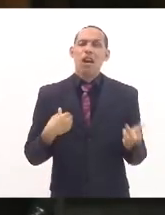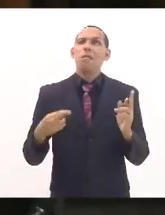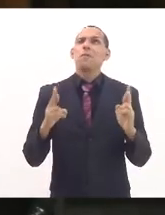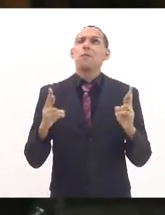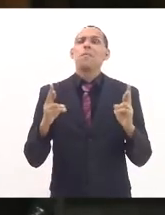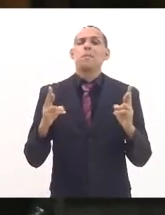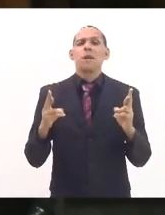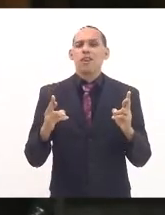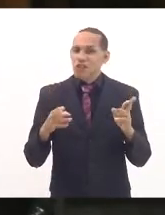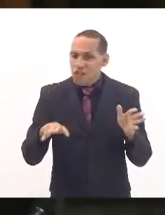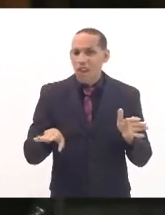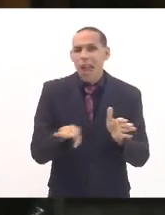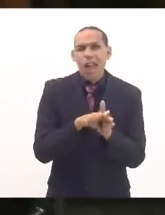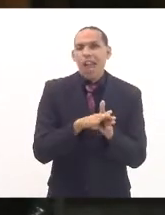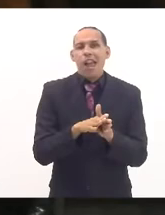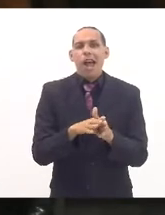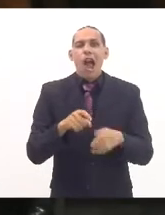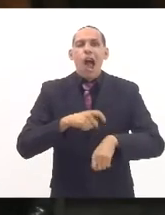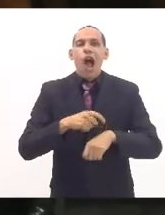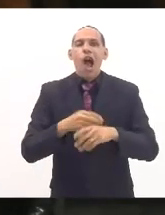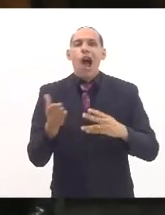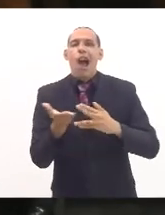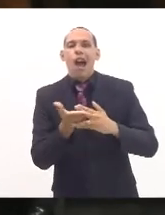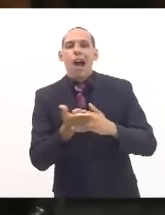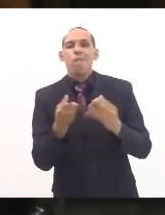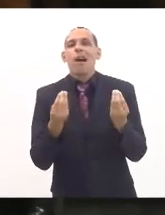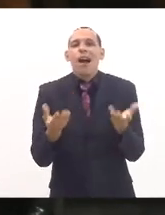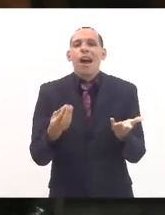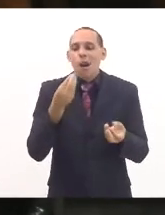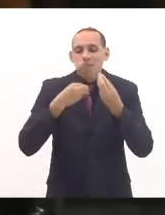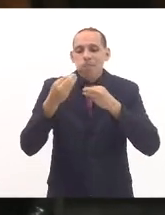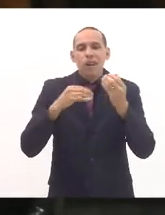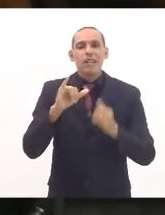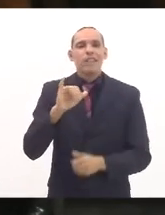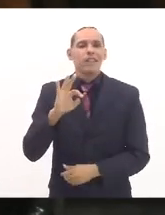do recreio para comer o italiano da minha escola, pô.